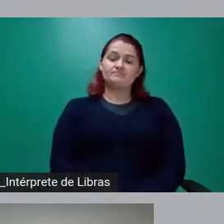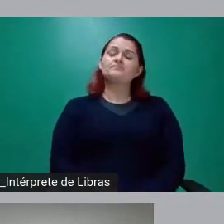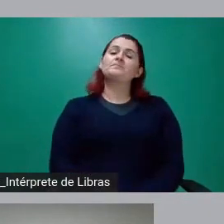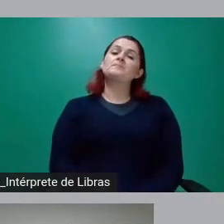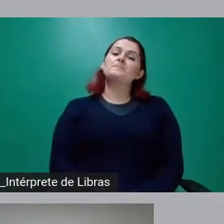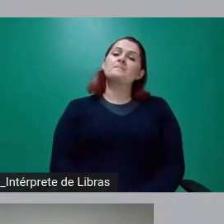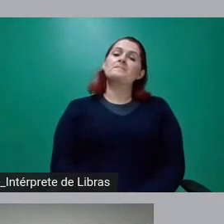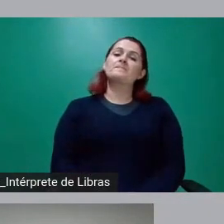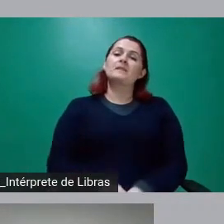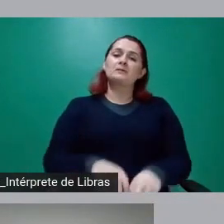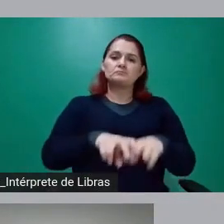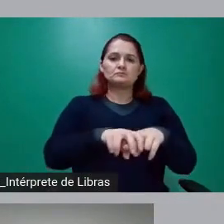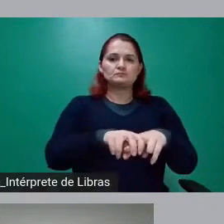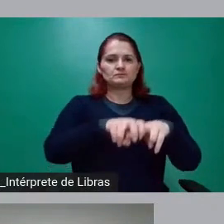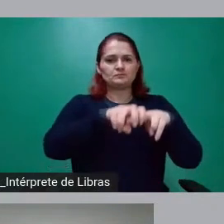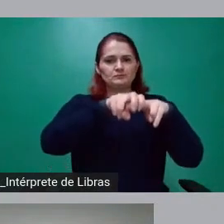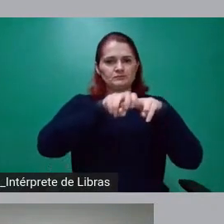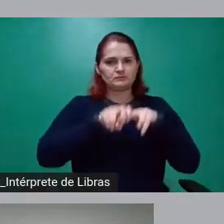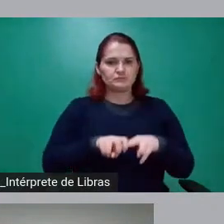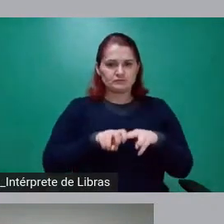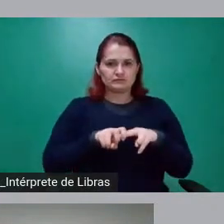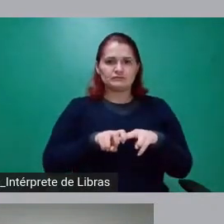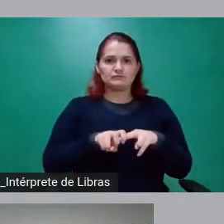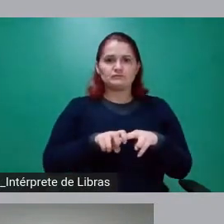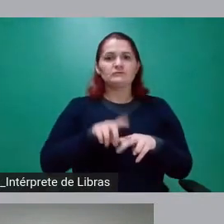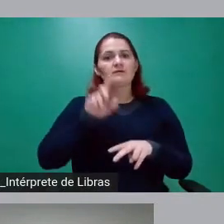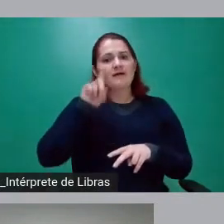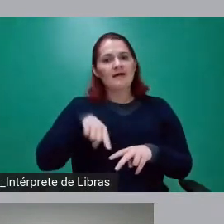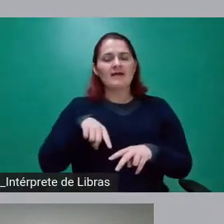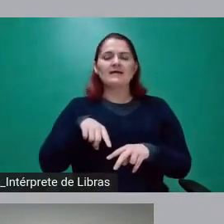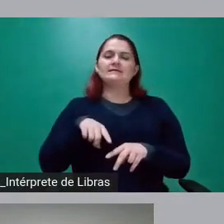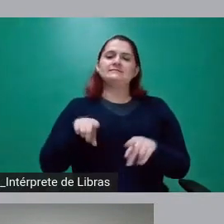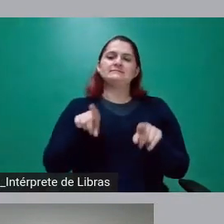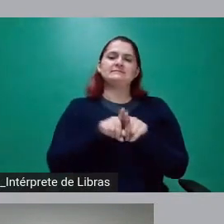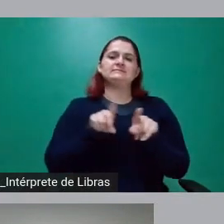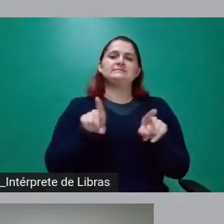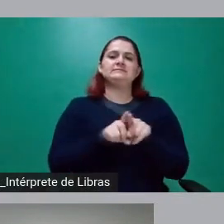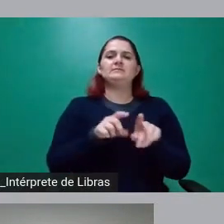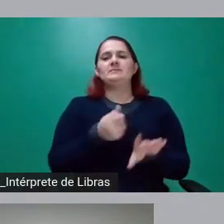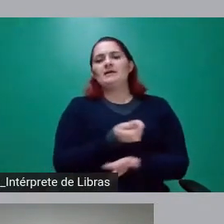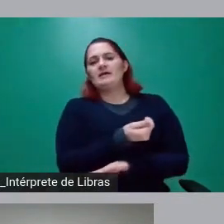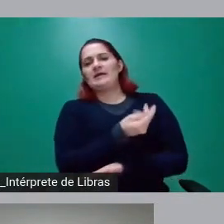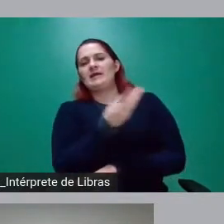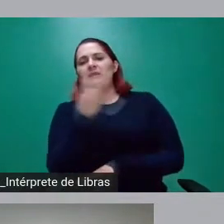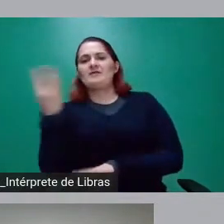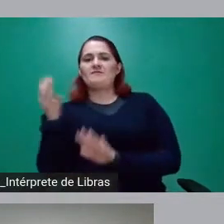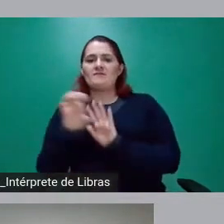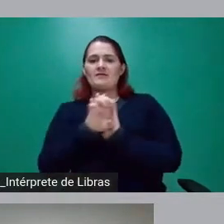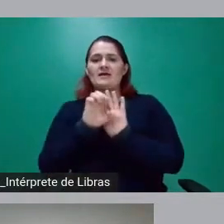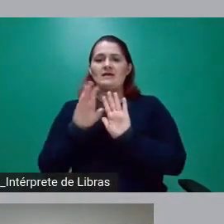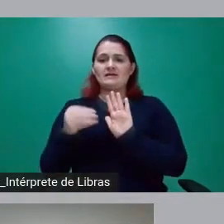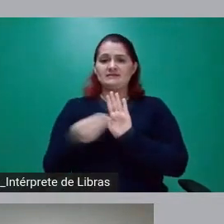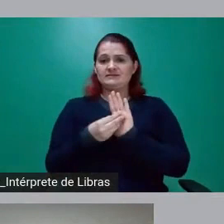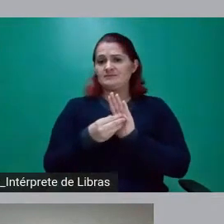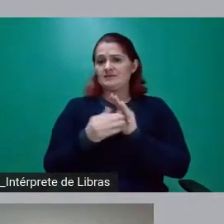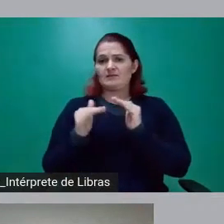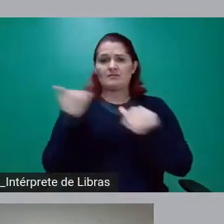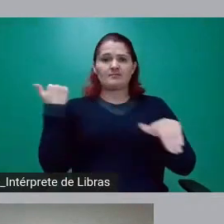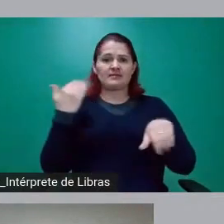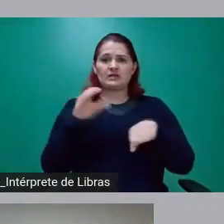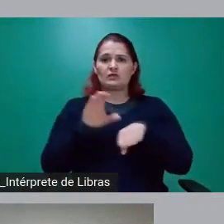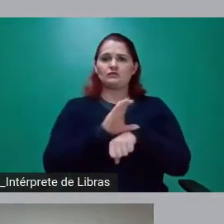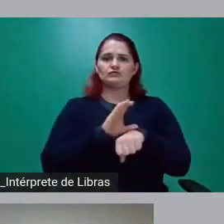Portanto, trata-se de um conjunto de emendas inconstitucionais.